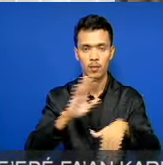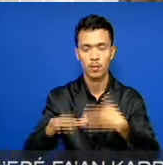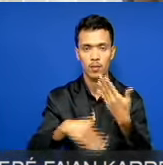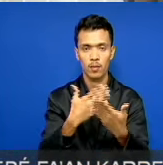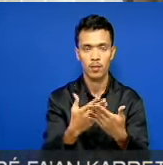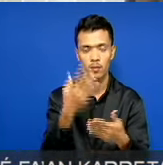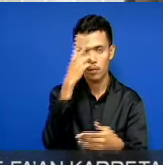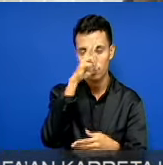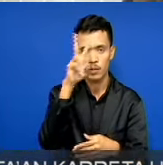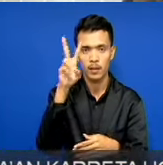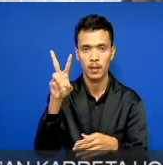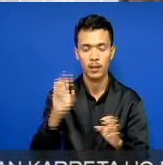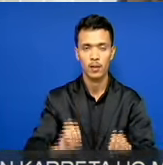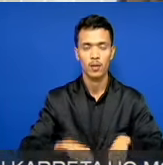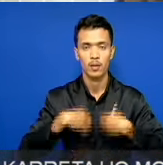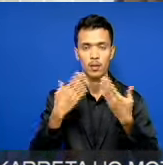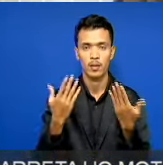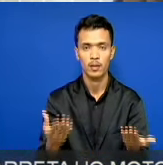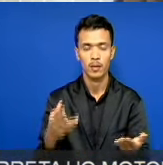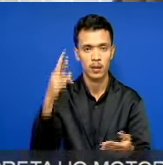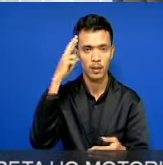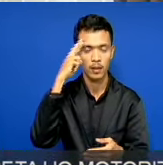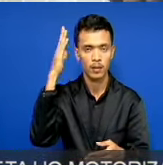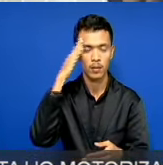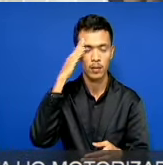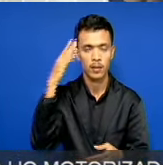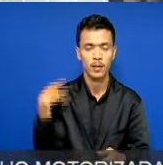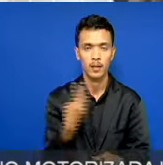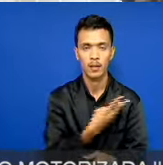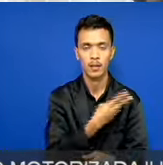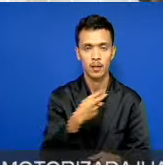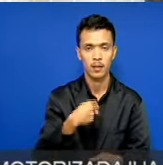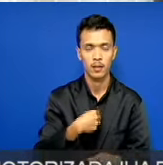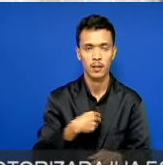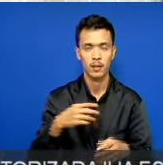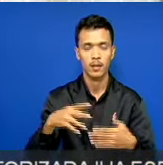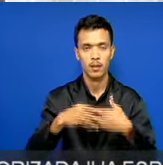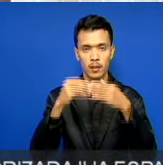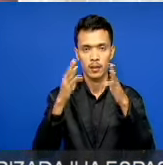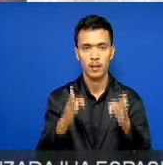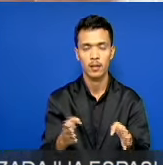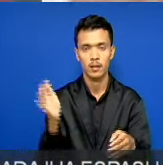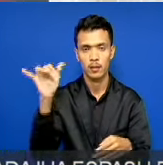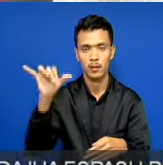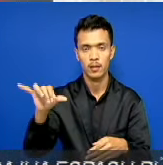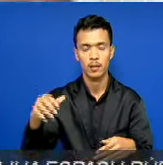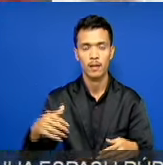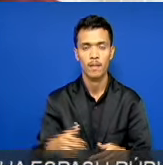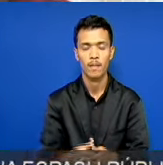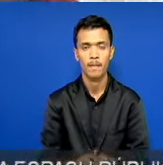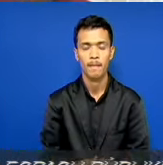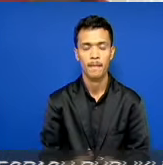re, ou em cima que tu bela reconhece e te ninia lutador sira, tanto a frente